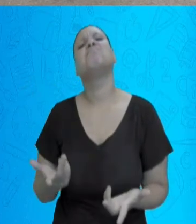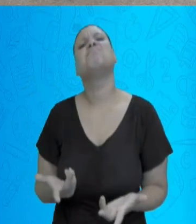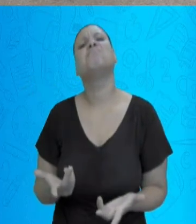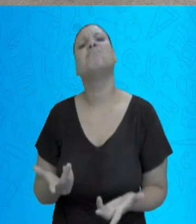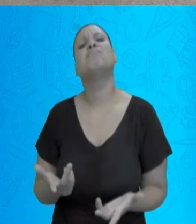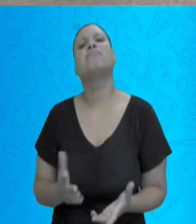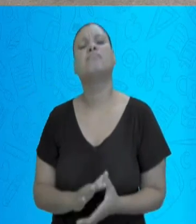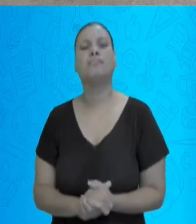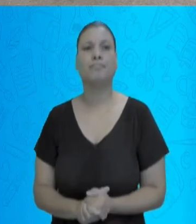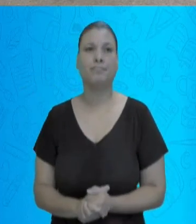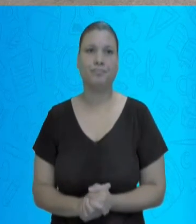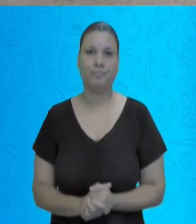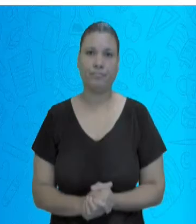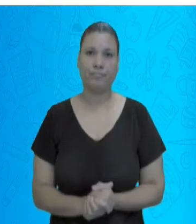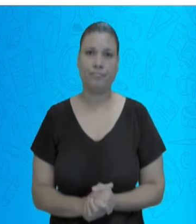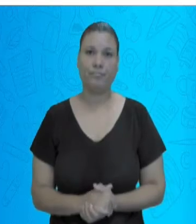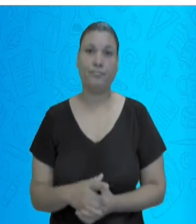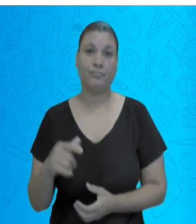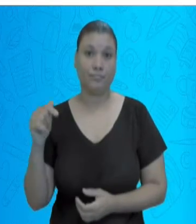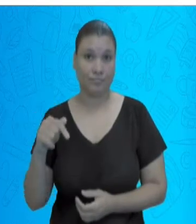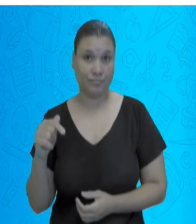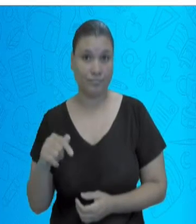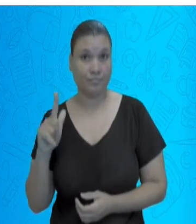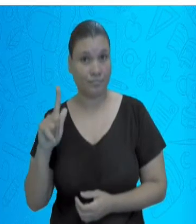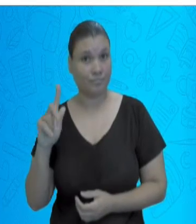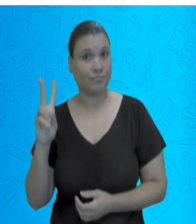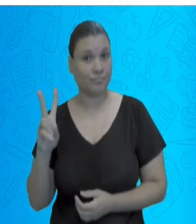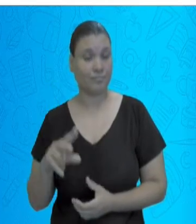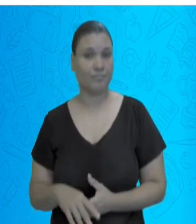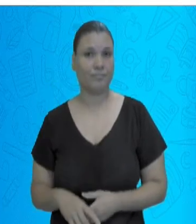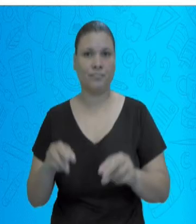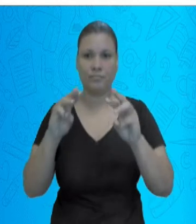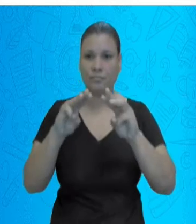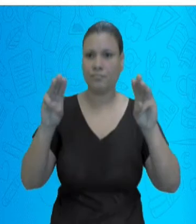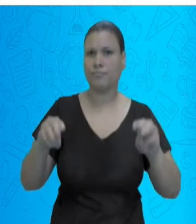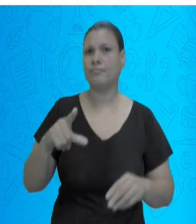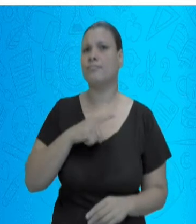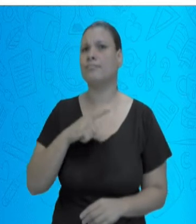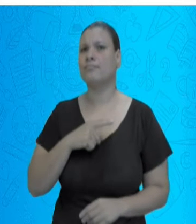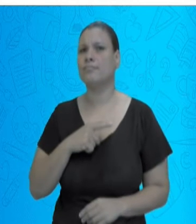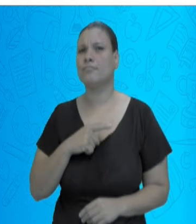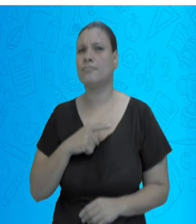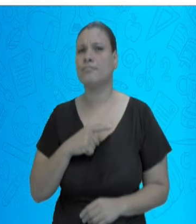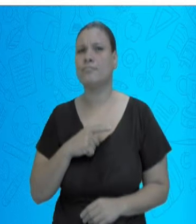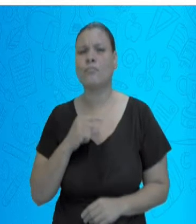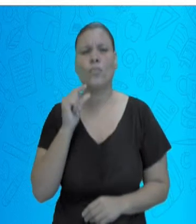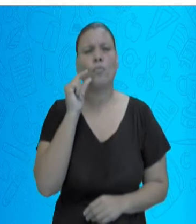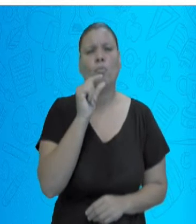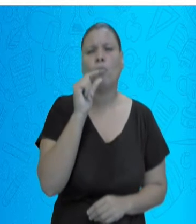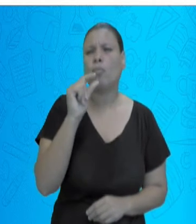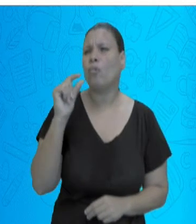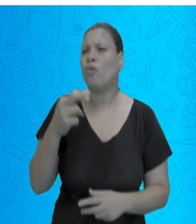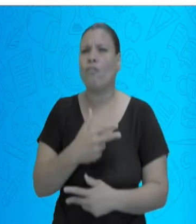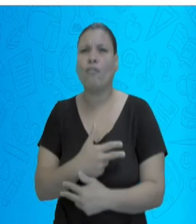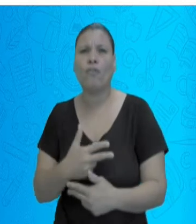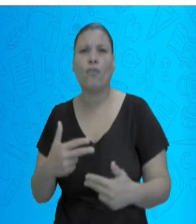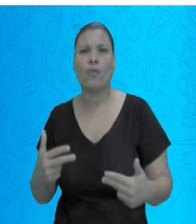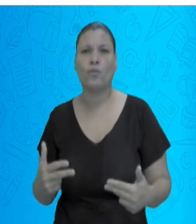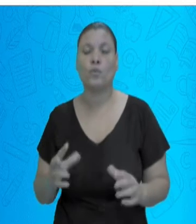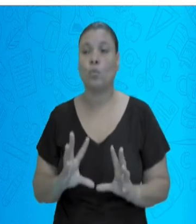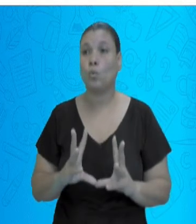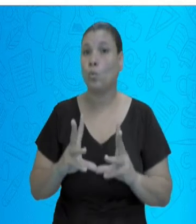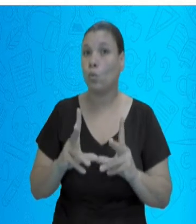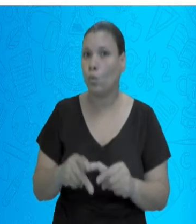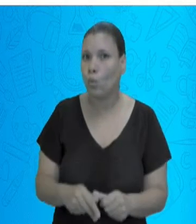tem nesse museu? No Museu da Cidade encontramos de tudo um pouco. Tudo tem um gostinho de